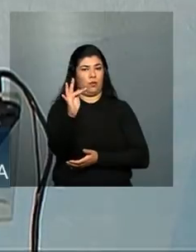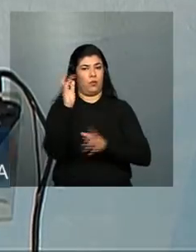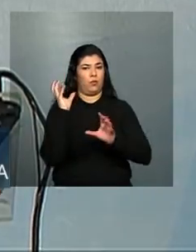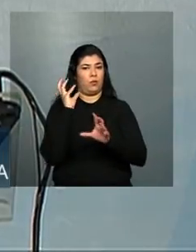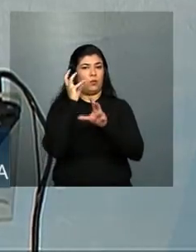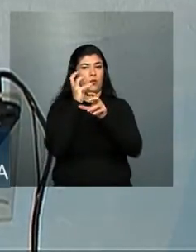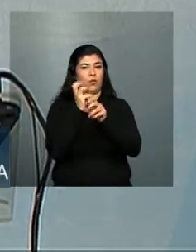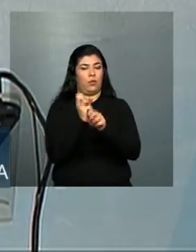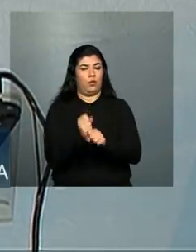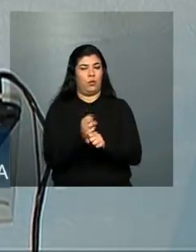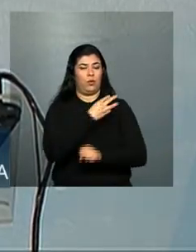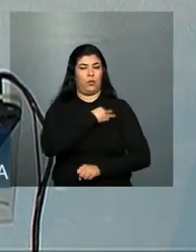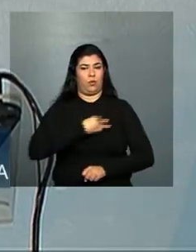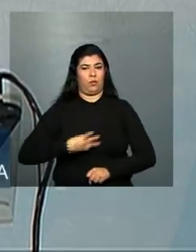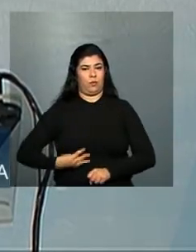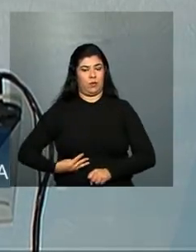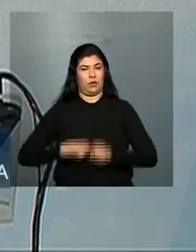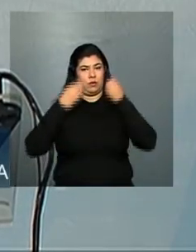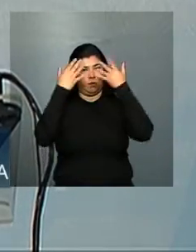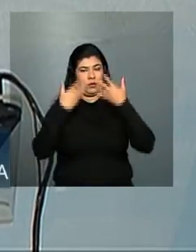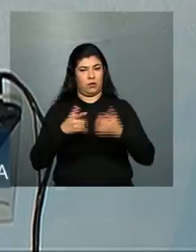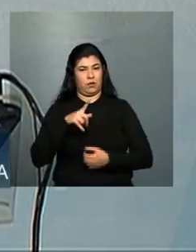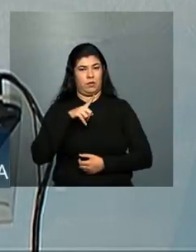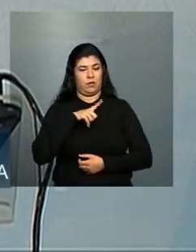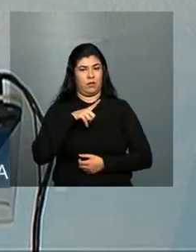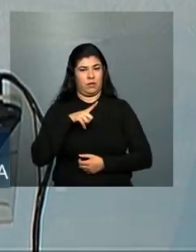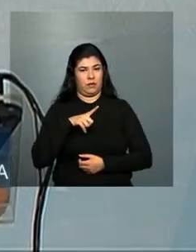o nosso ministro disse,